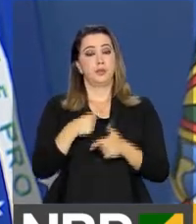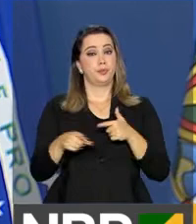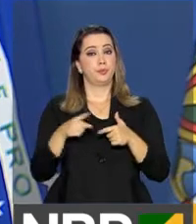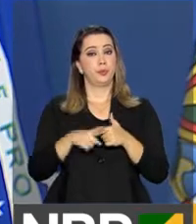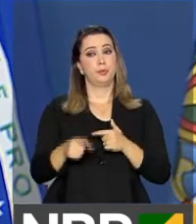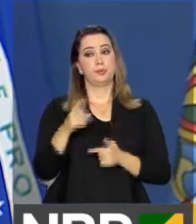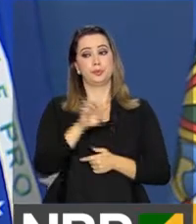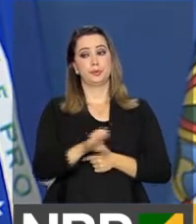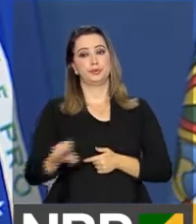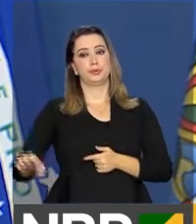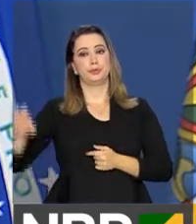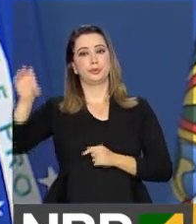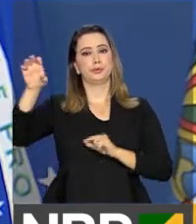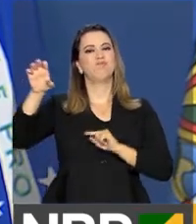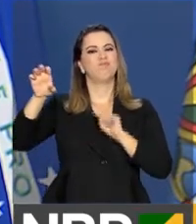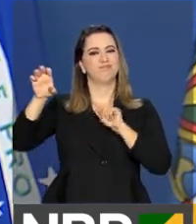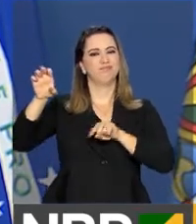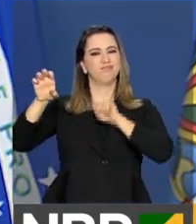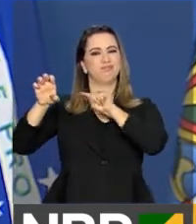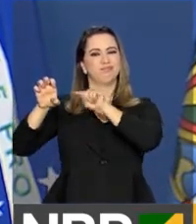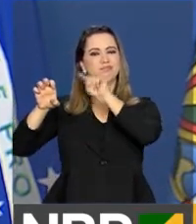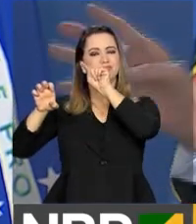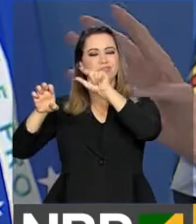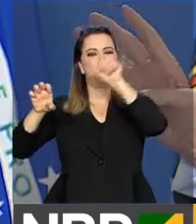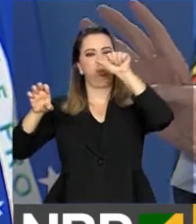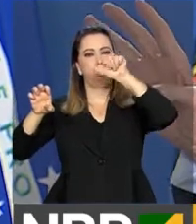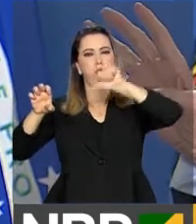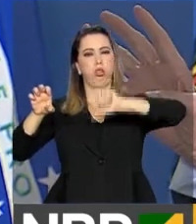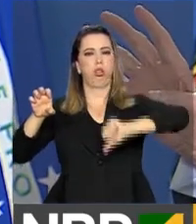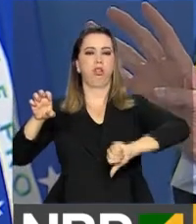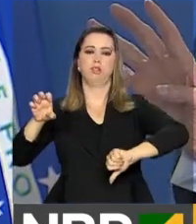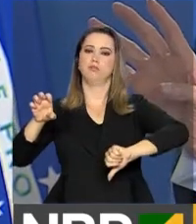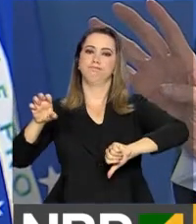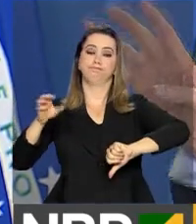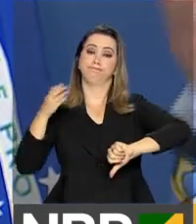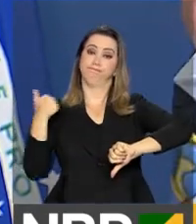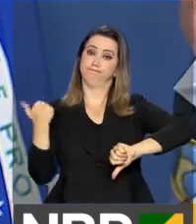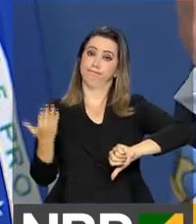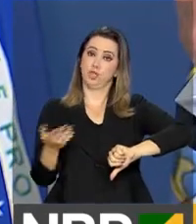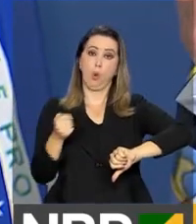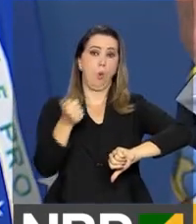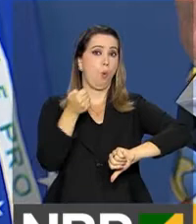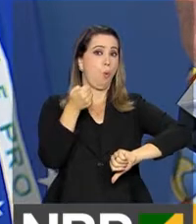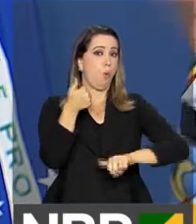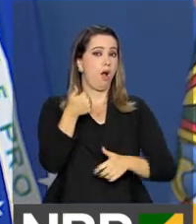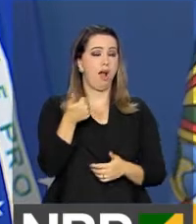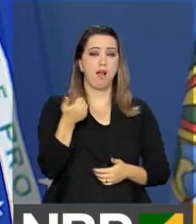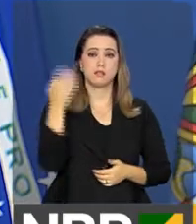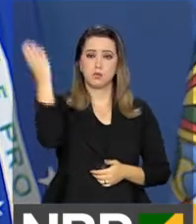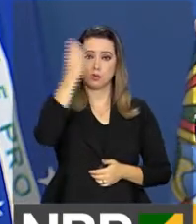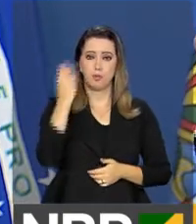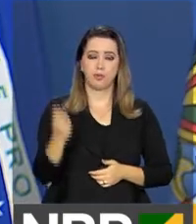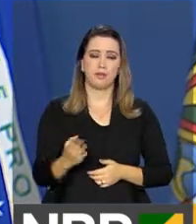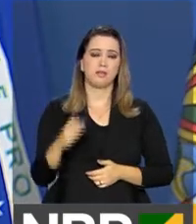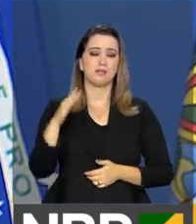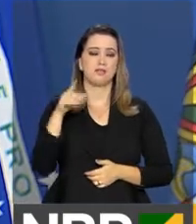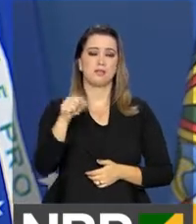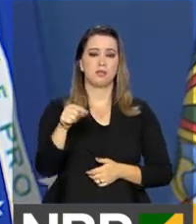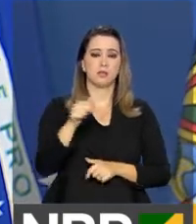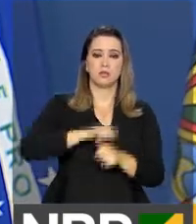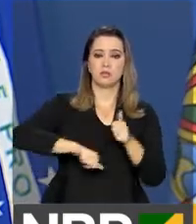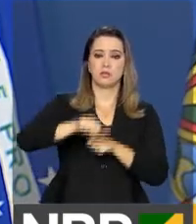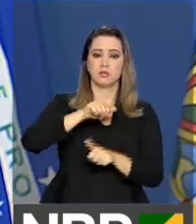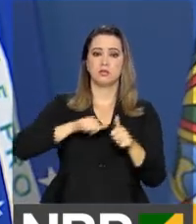exatamente em função da previdência se deteriorou e quase que o brasil por isso se